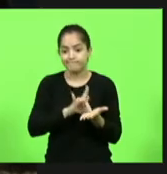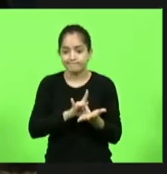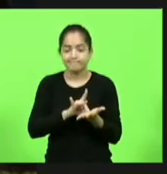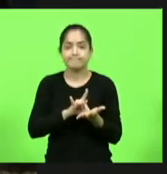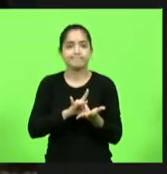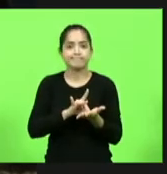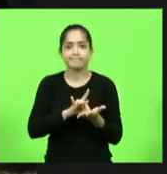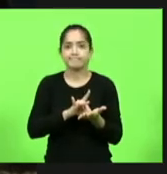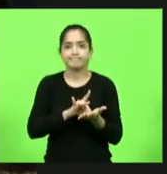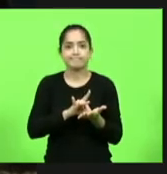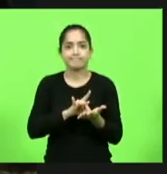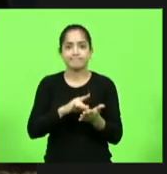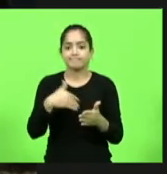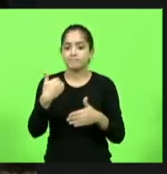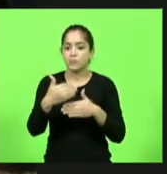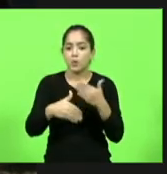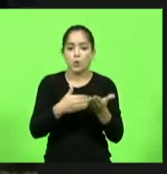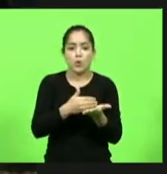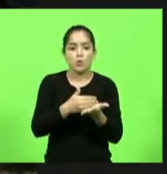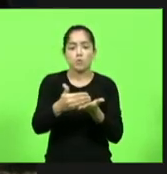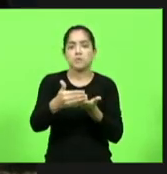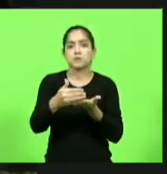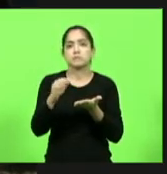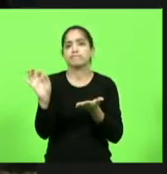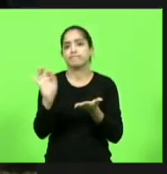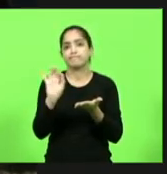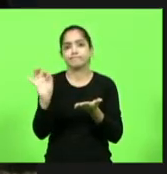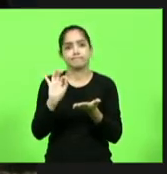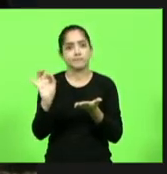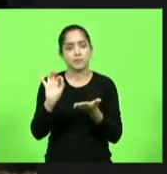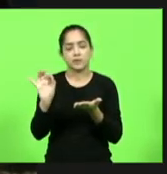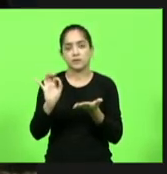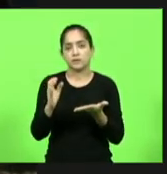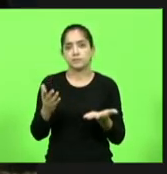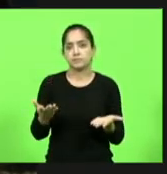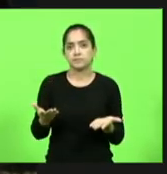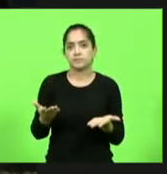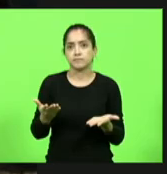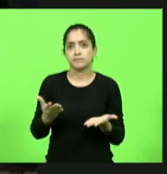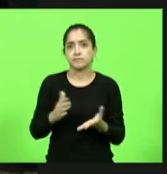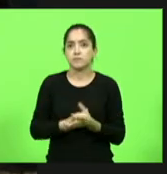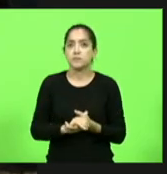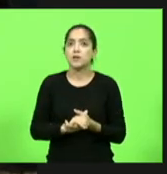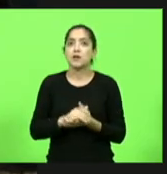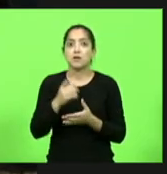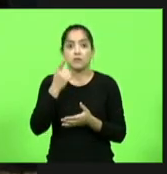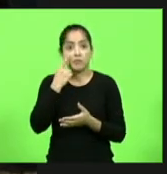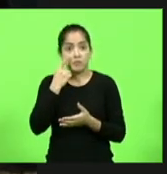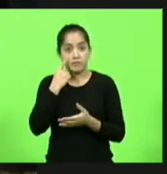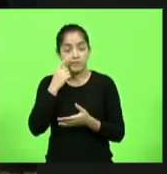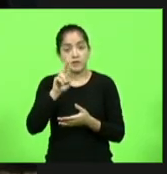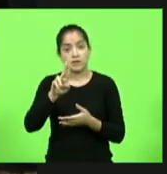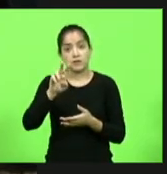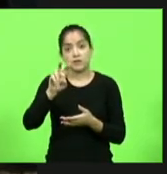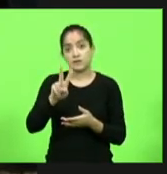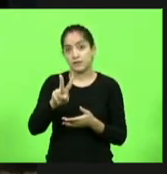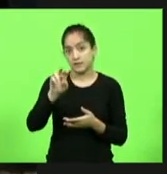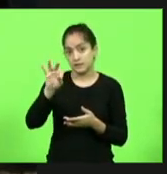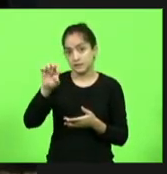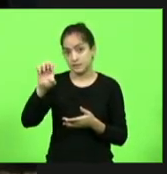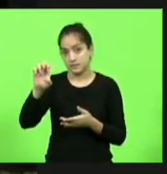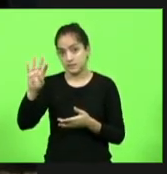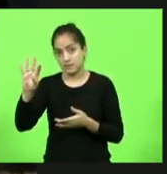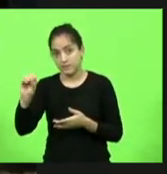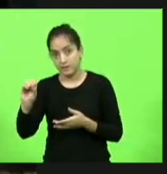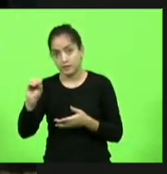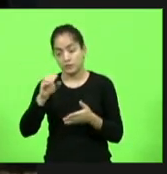máquina não tem rodando em lugar nenhum de Santa Catarina. Então, nós vamos acompanhar o veto, nós vamos votar, né, para a